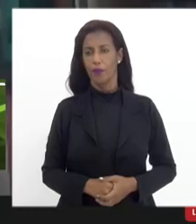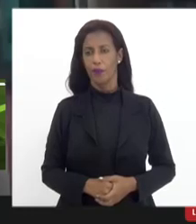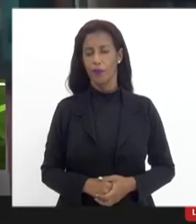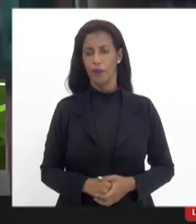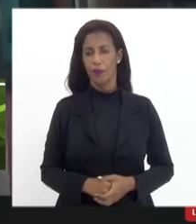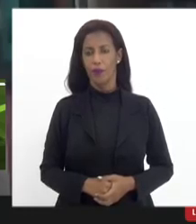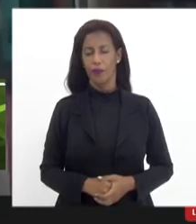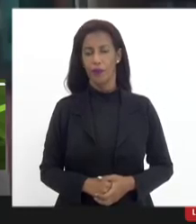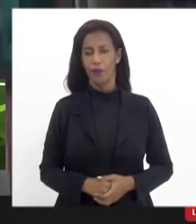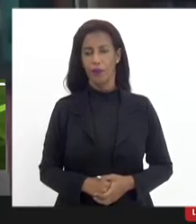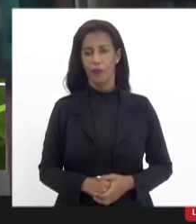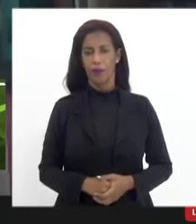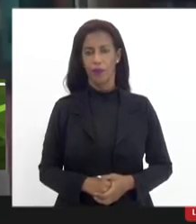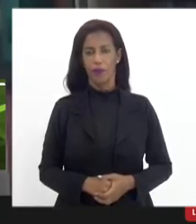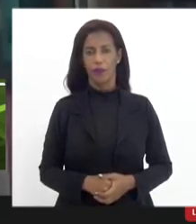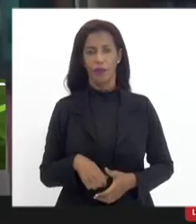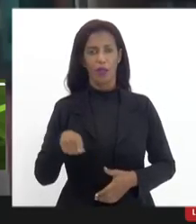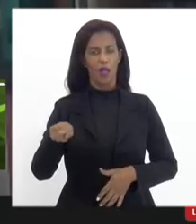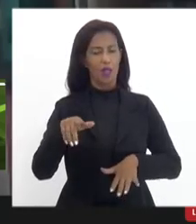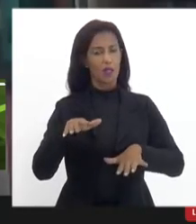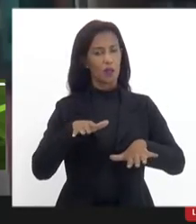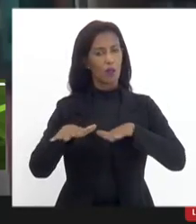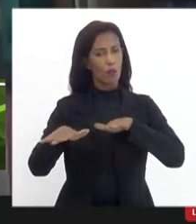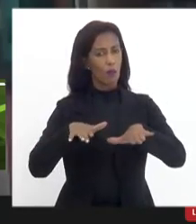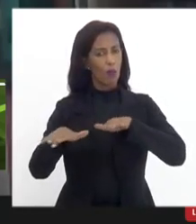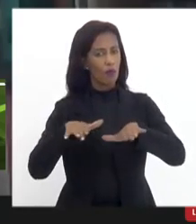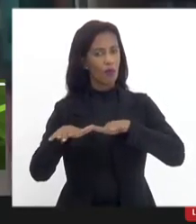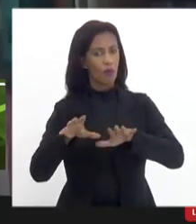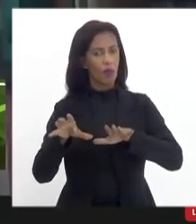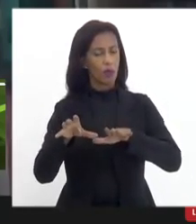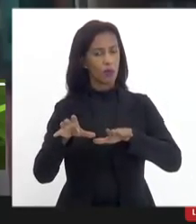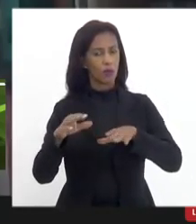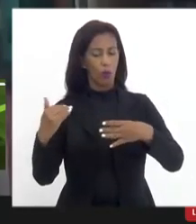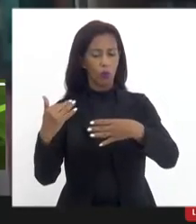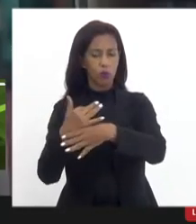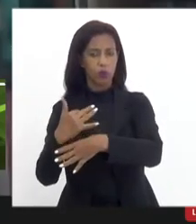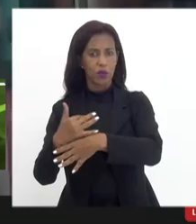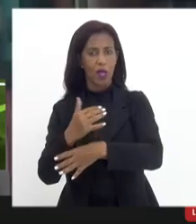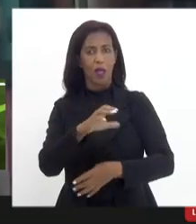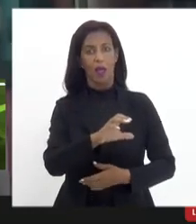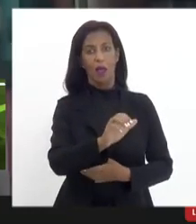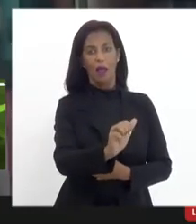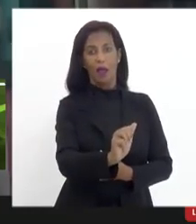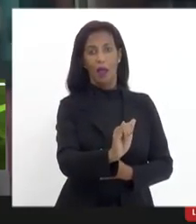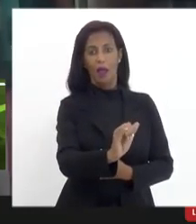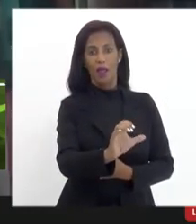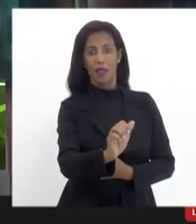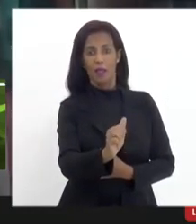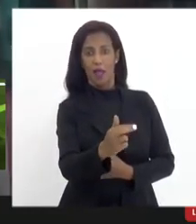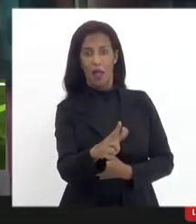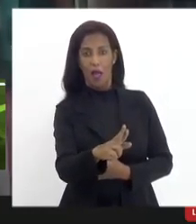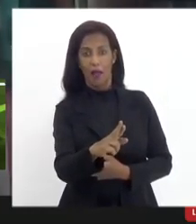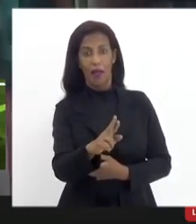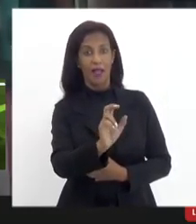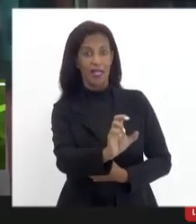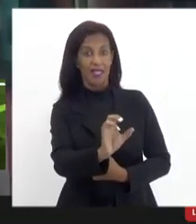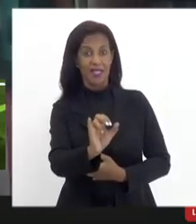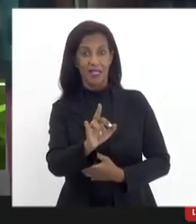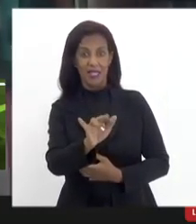esse movimento dos caiçaras, né, a ciranda caiçara. E eu